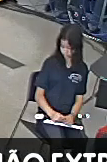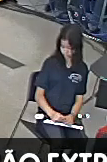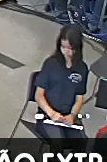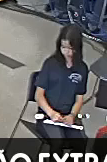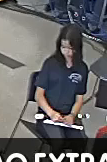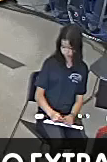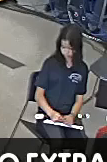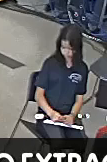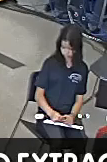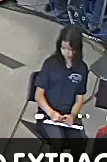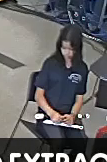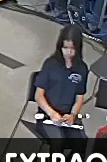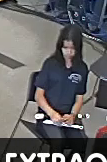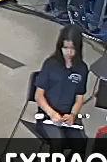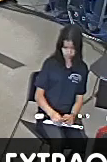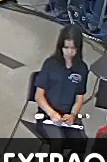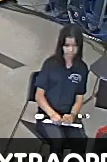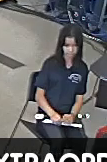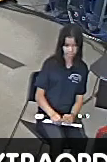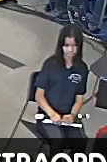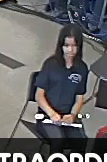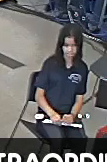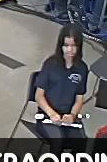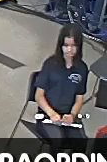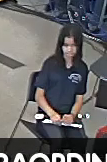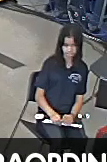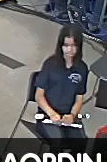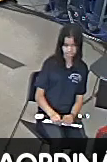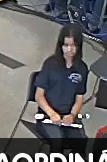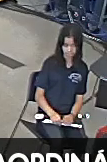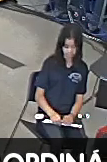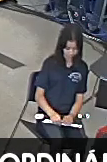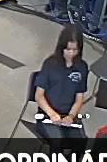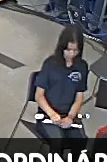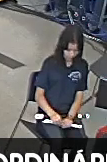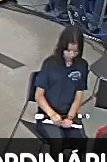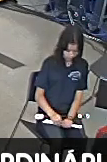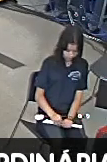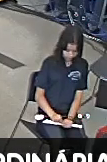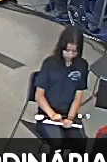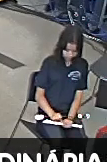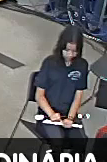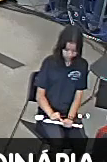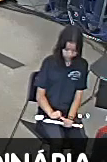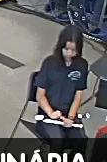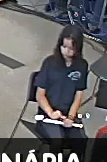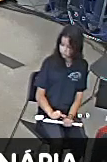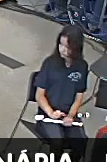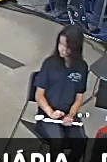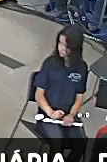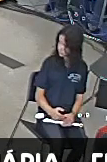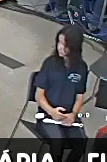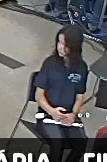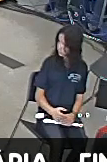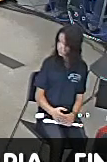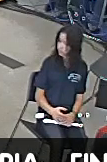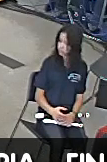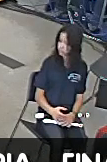Mulheres que, numa cultura de ódio, hoje muitas